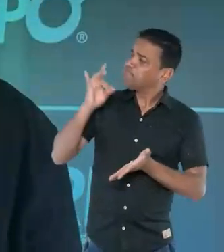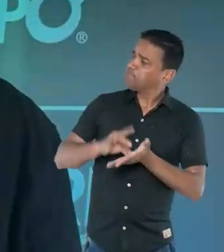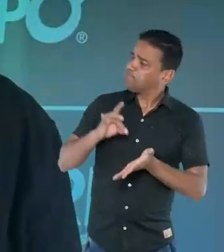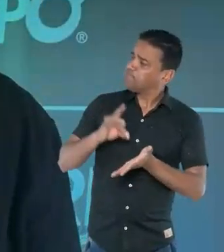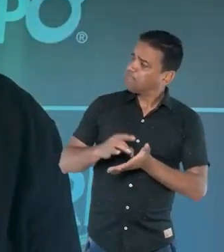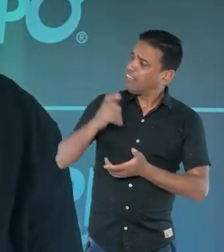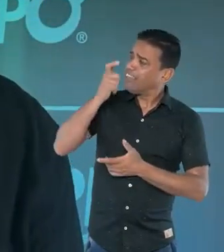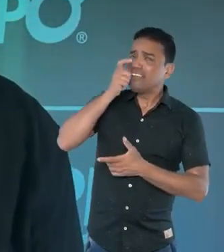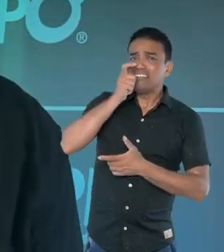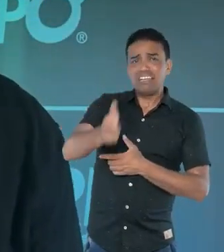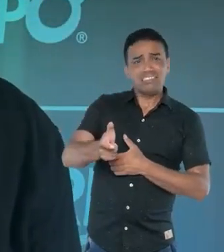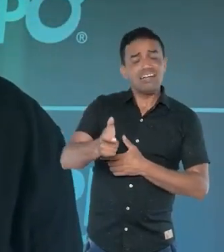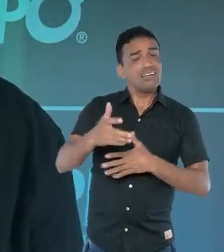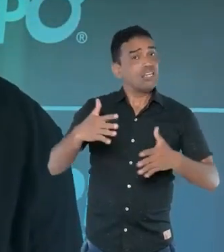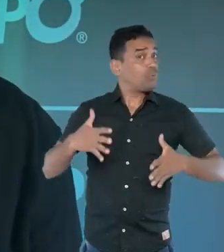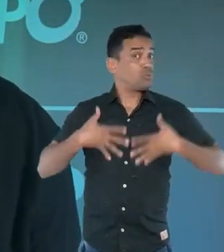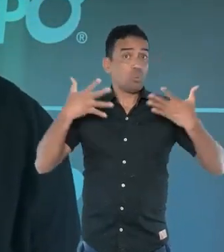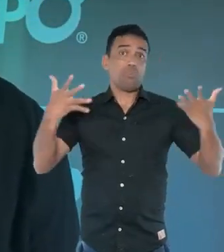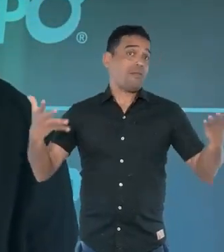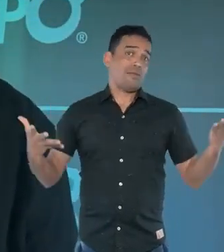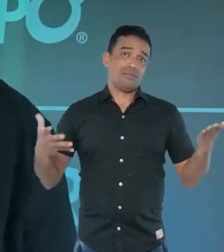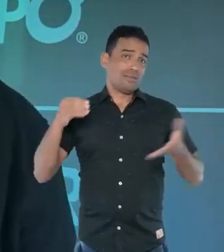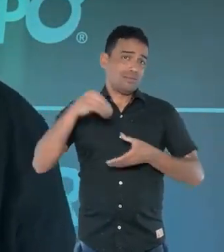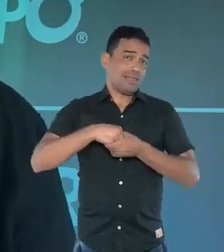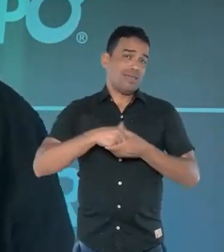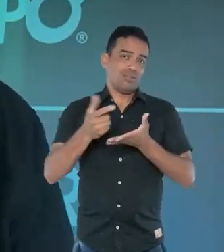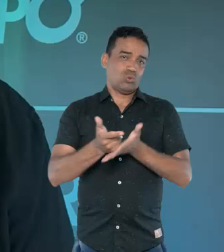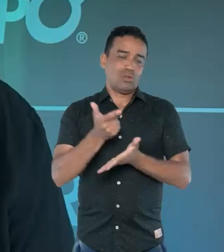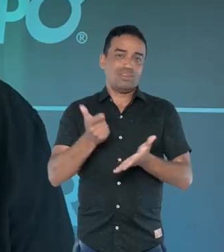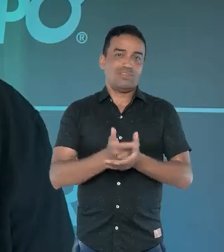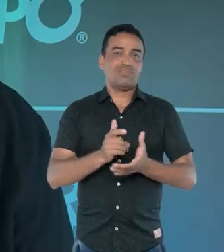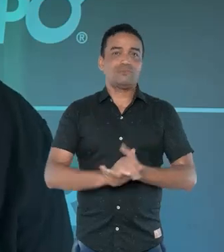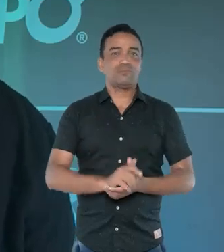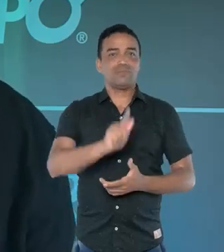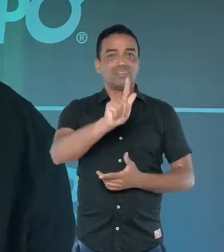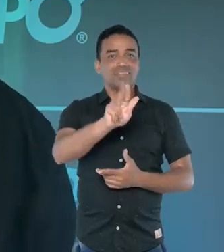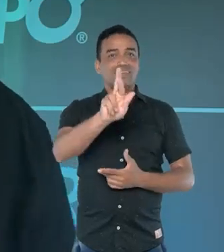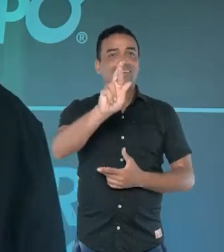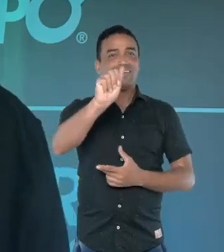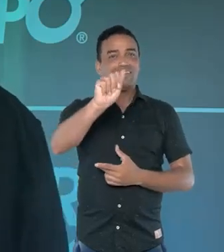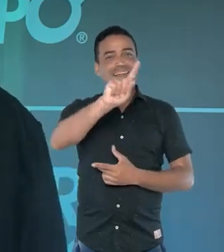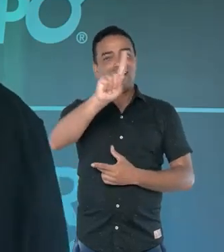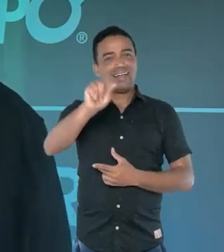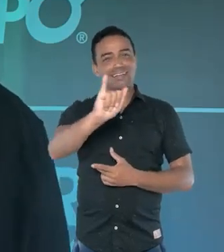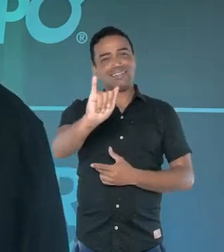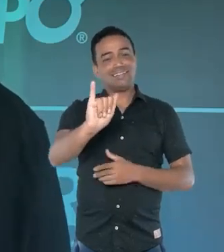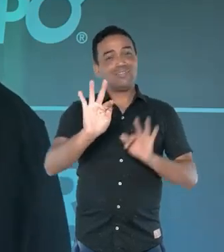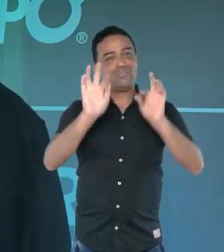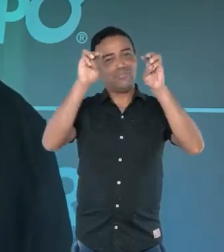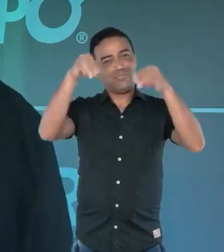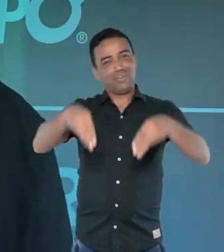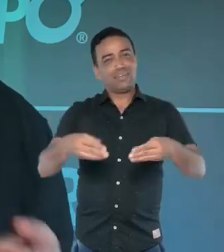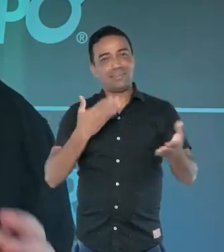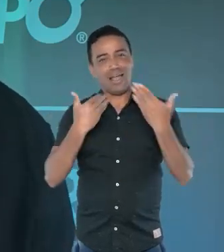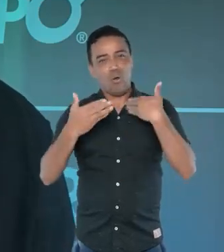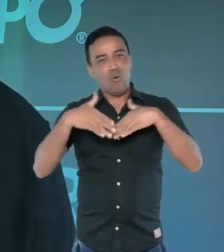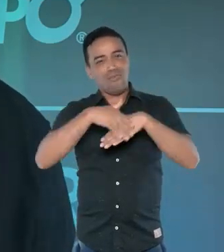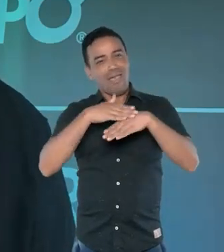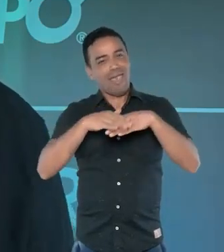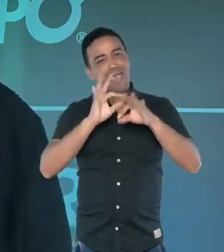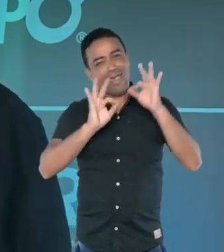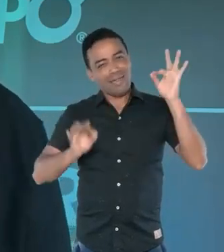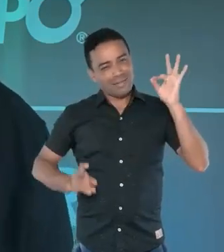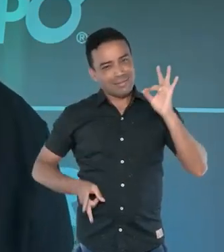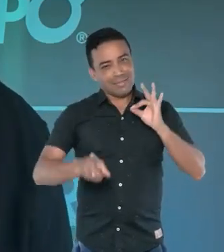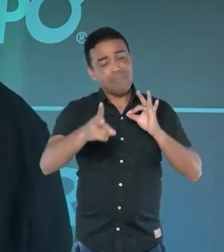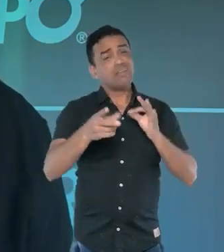assim, ele é surpreendente, ele é bem surpreendente. Grazi, a gente está chegando no finalzinho da conversa, mas tem uma última coisa que eu